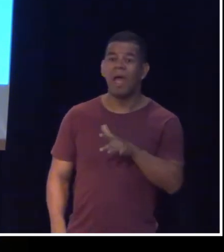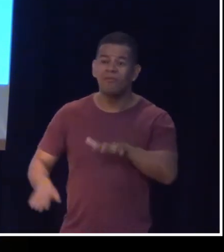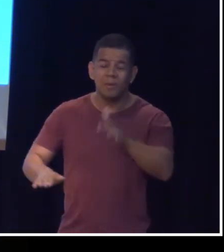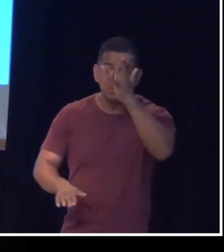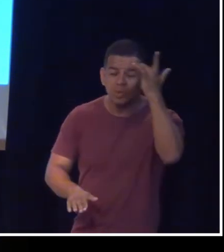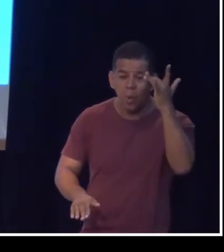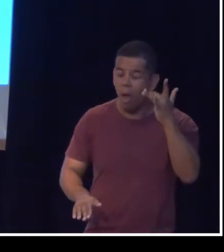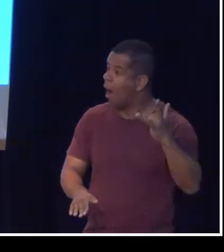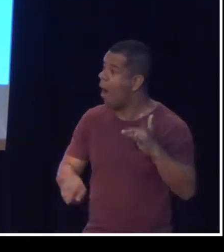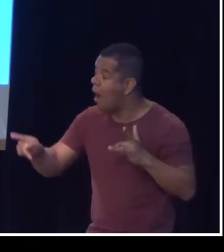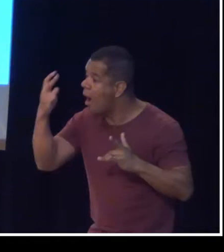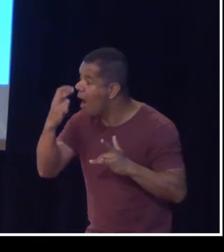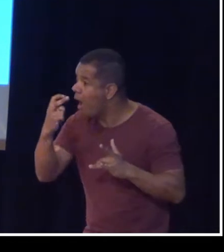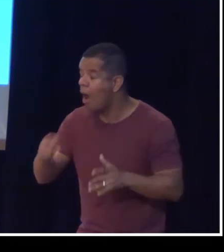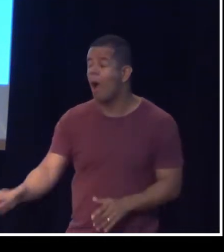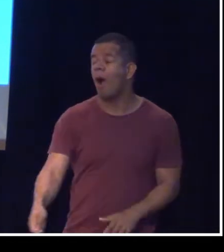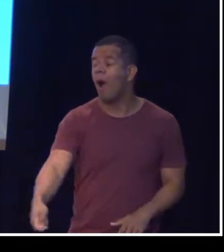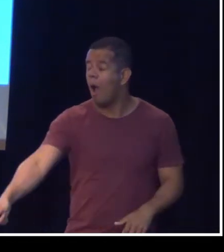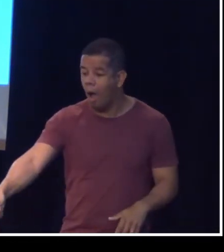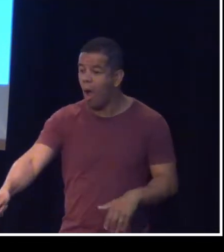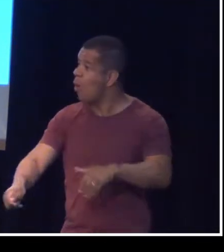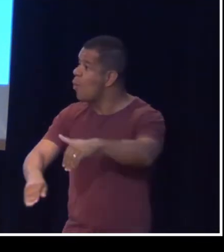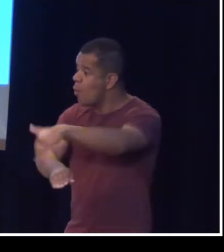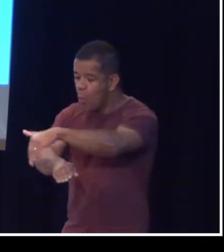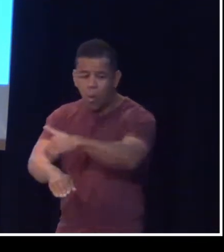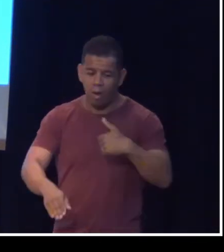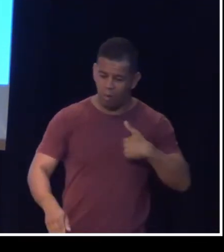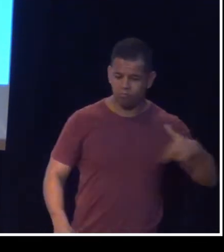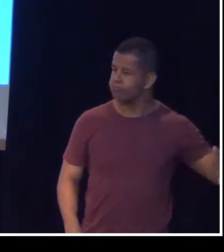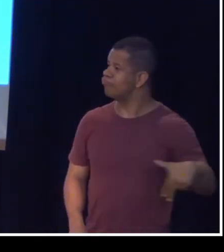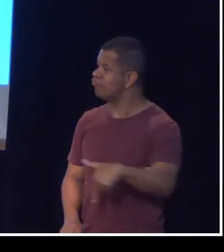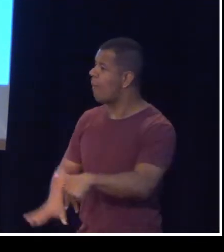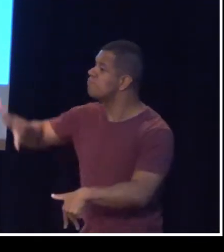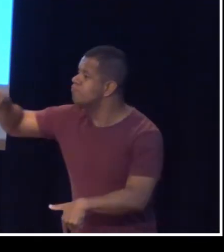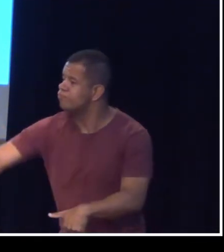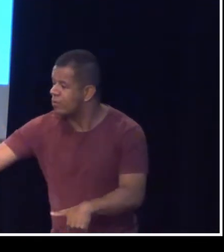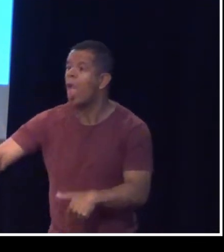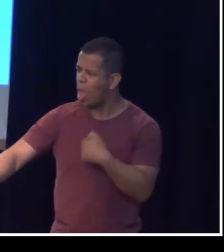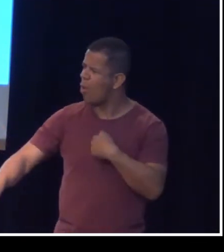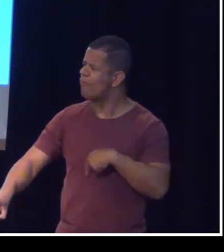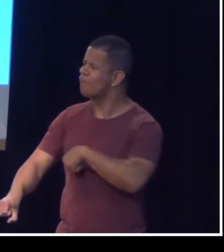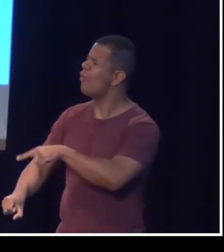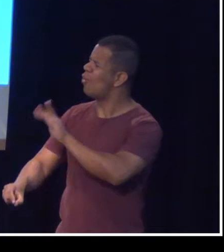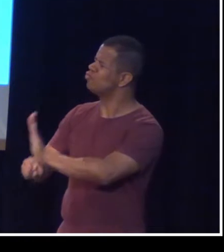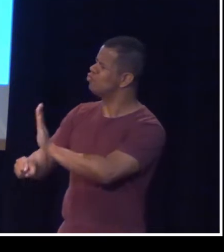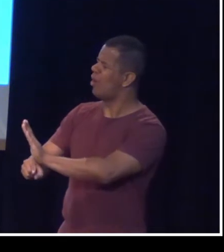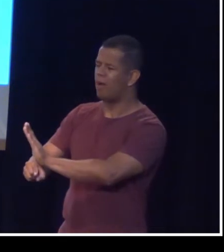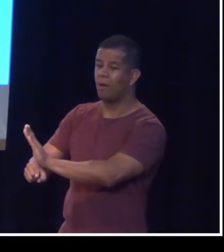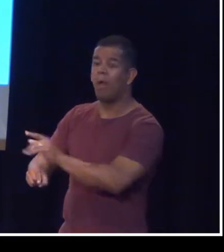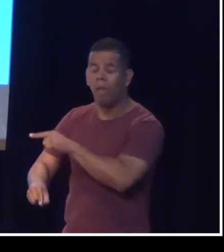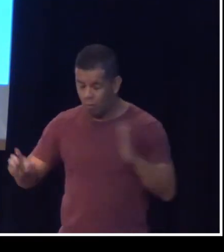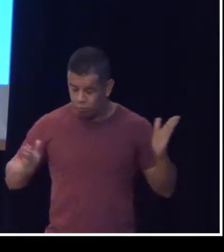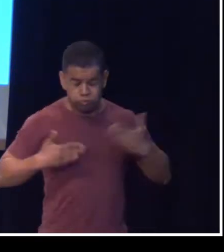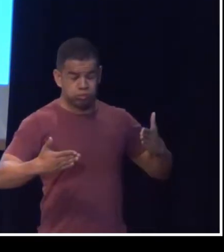ajudar um cego, né? Aí você já puxa logo o braço dele para dizer, estou aqui para te ajudar. E ele leva aquele susto, né, imenso, primeiro que ele não está te vendo,